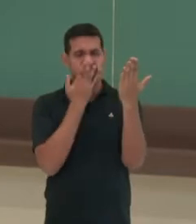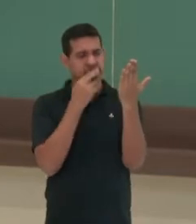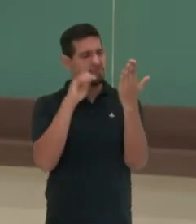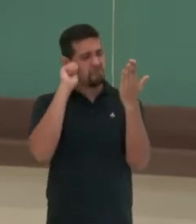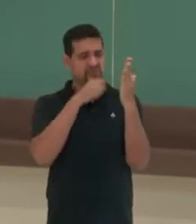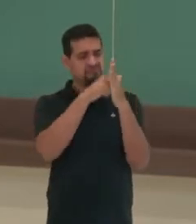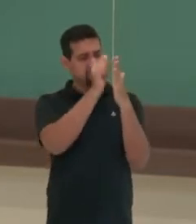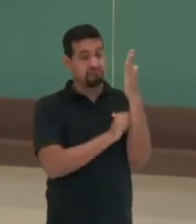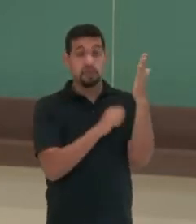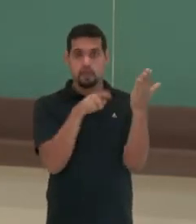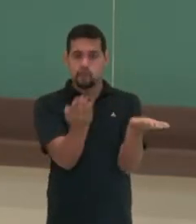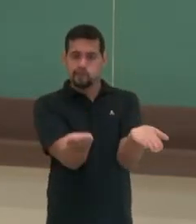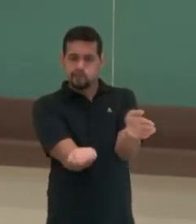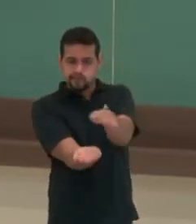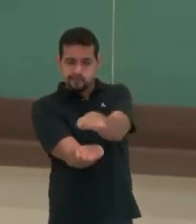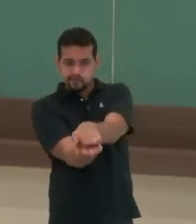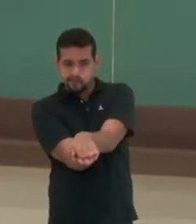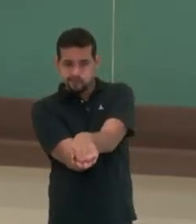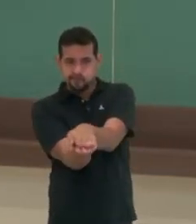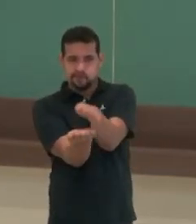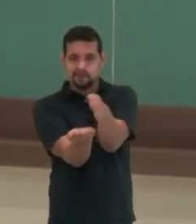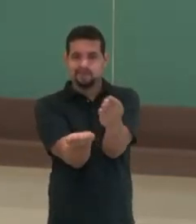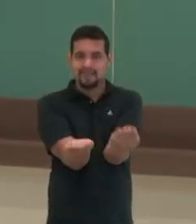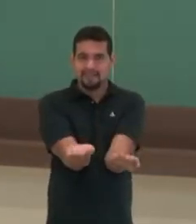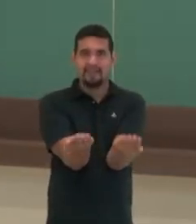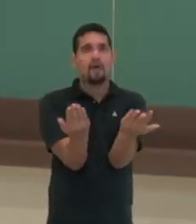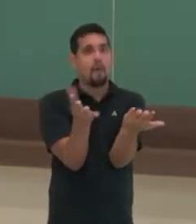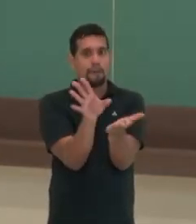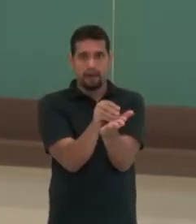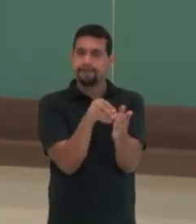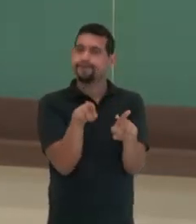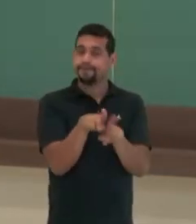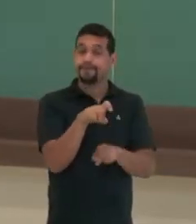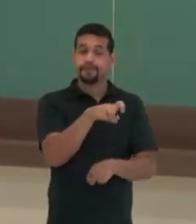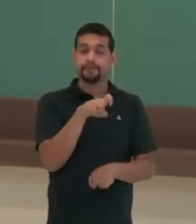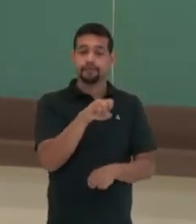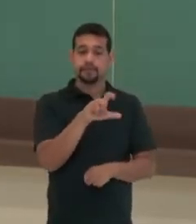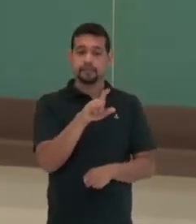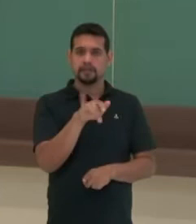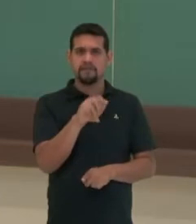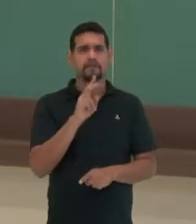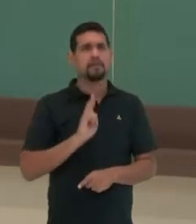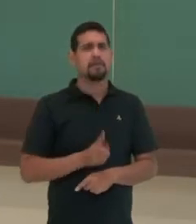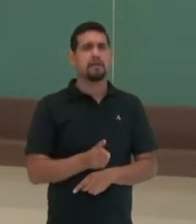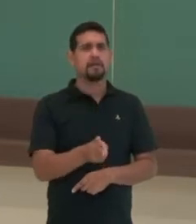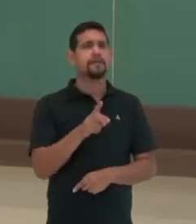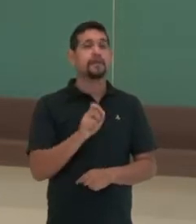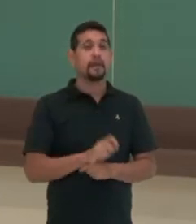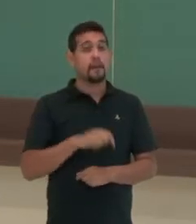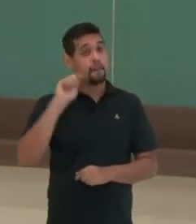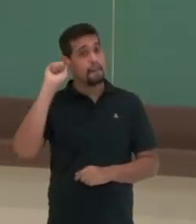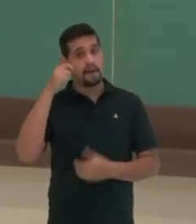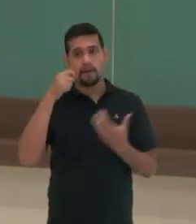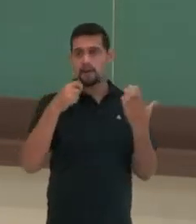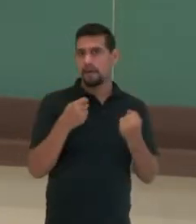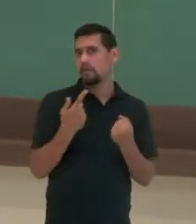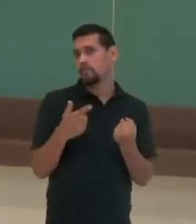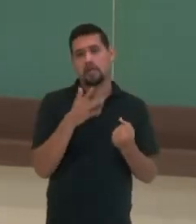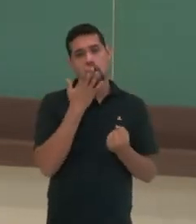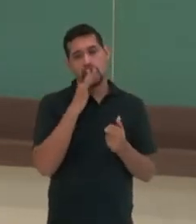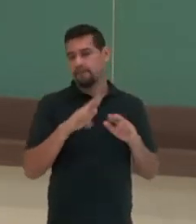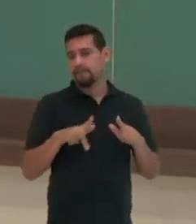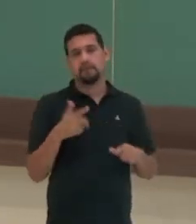depois pressionar e tirar a sua gravura. Então a xilogravura ela vai ser sempre preta e branca, né? Ela não vai ter outras cores. E aí